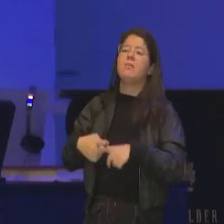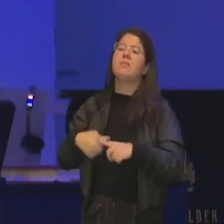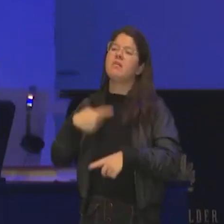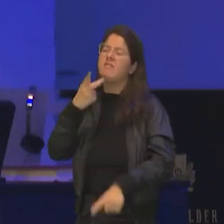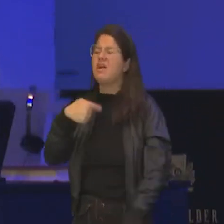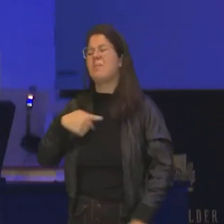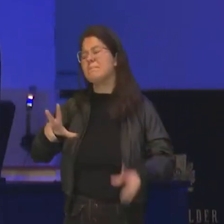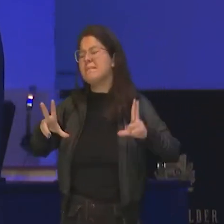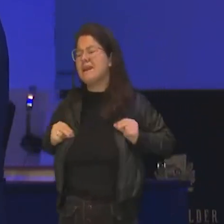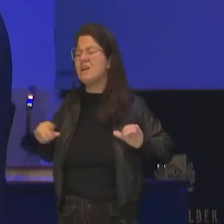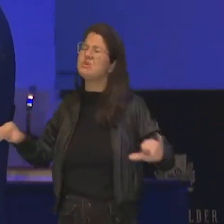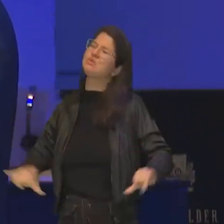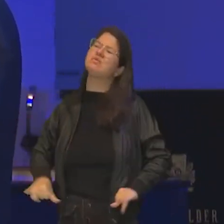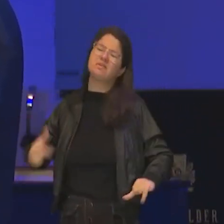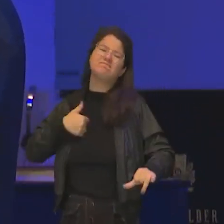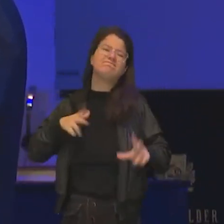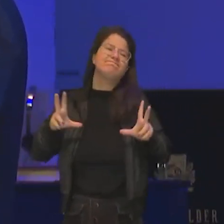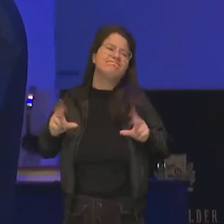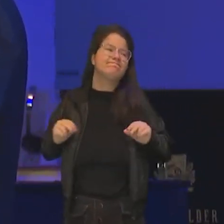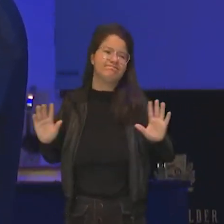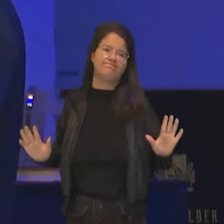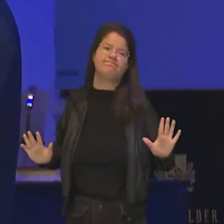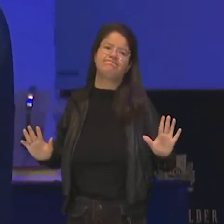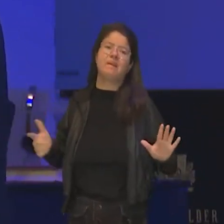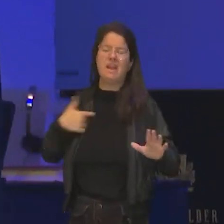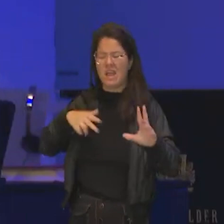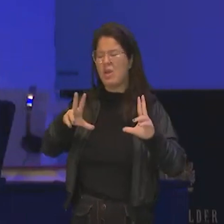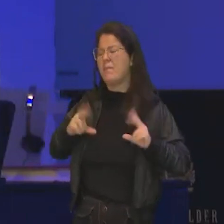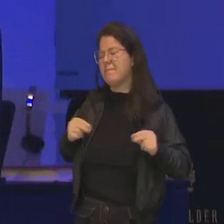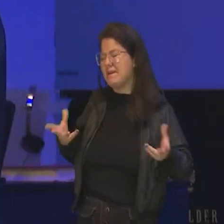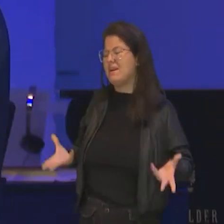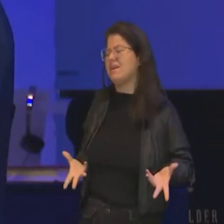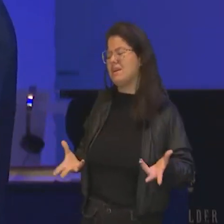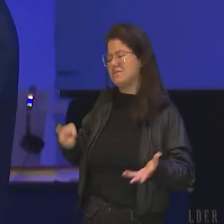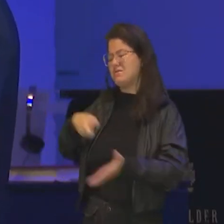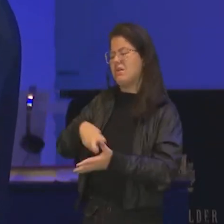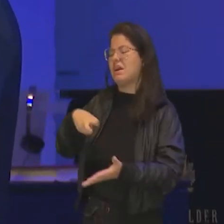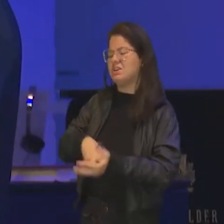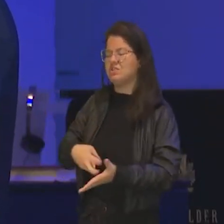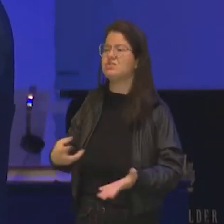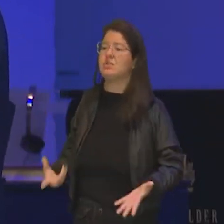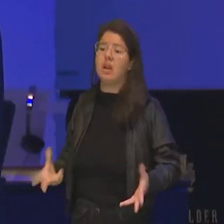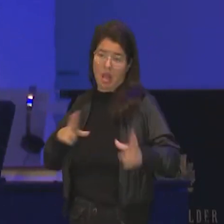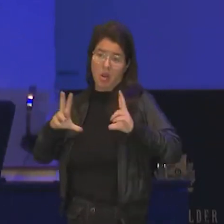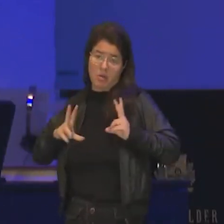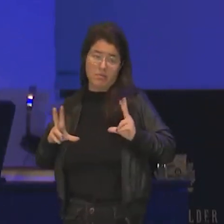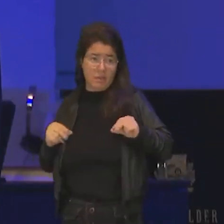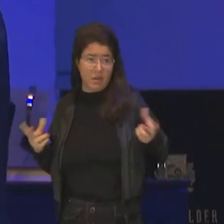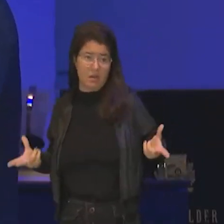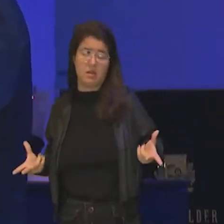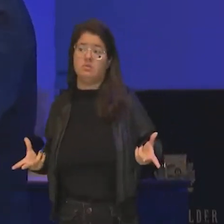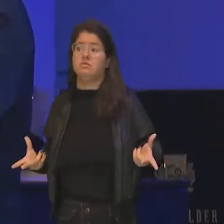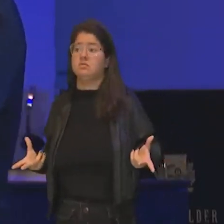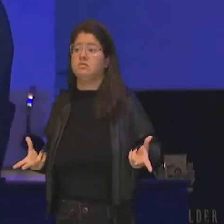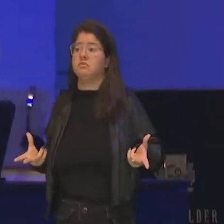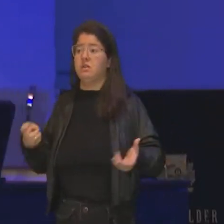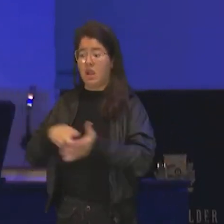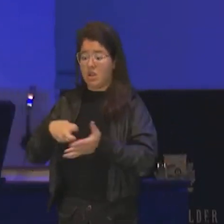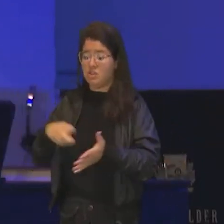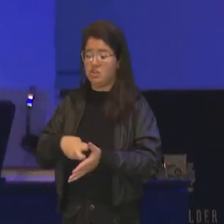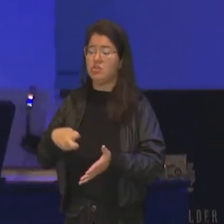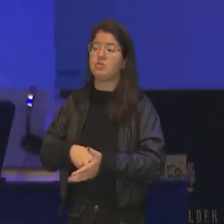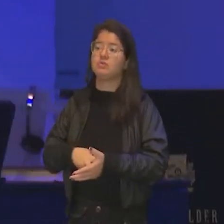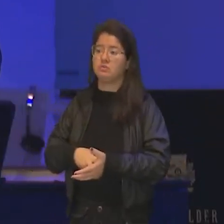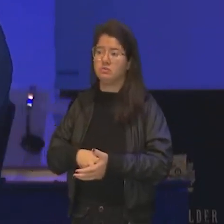eu mereço isso, eu mereço esta punição, eu mereço este